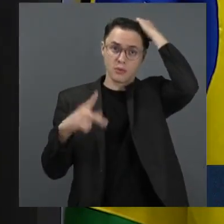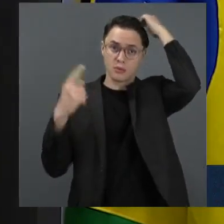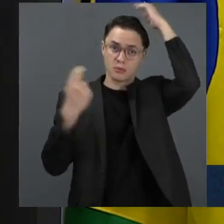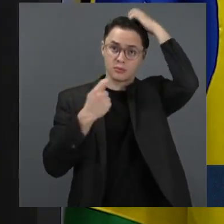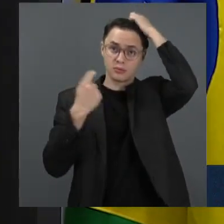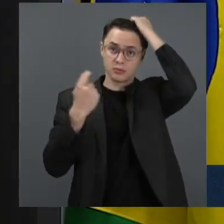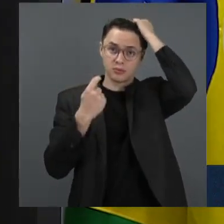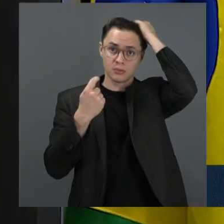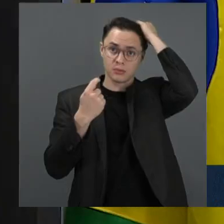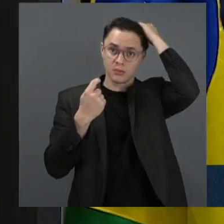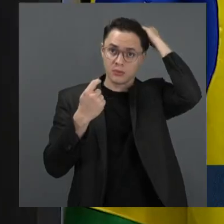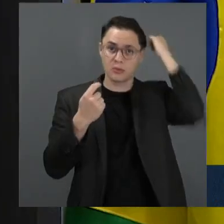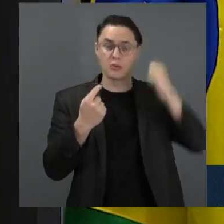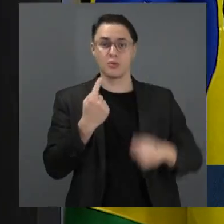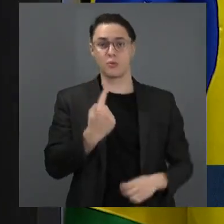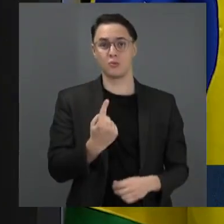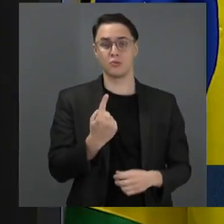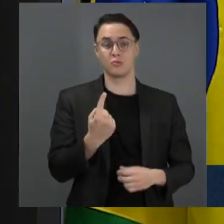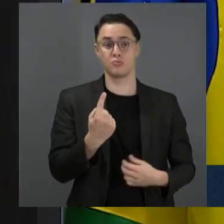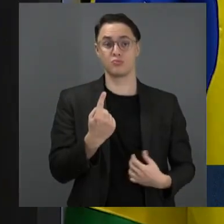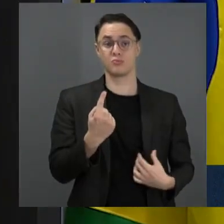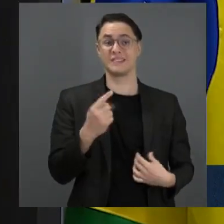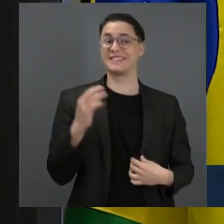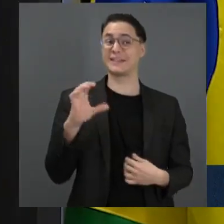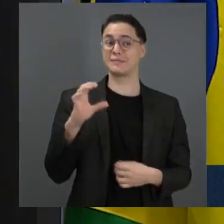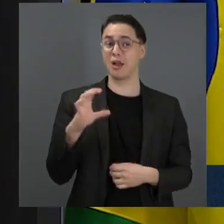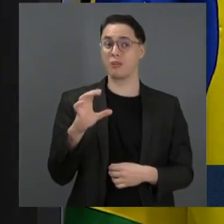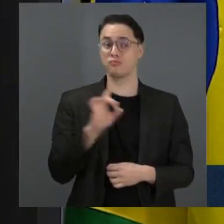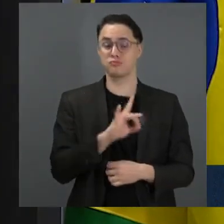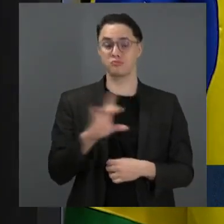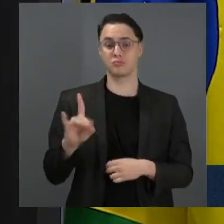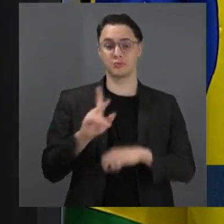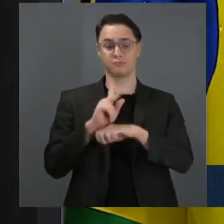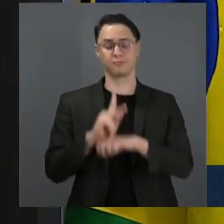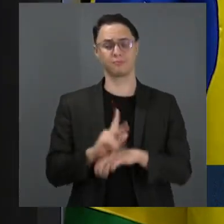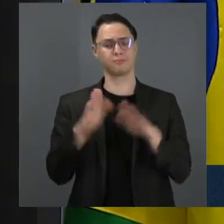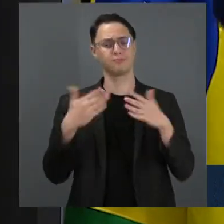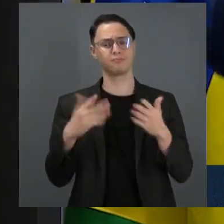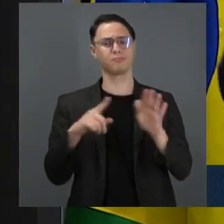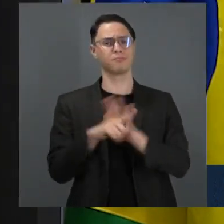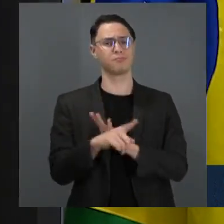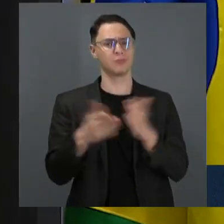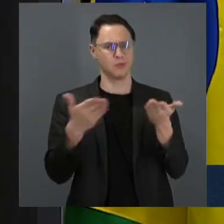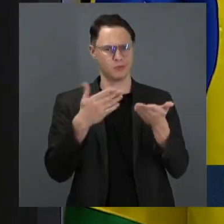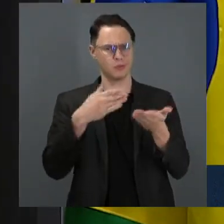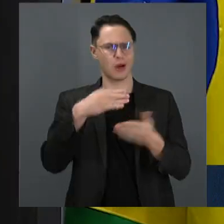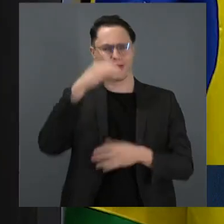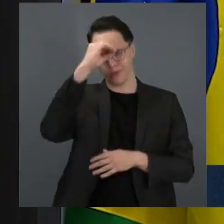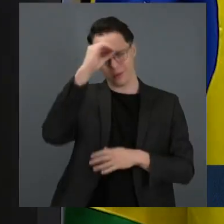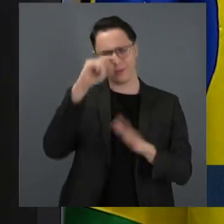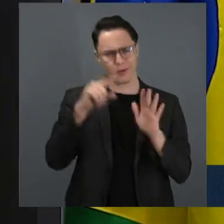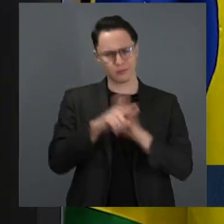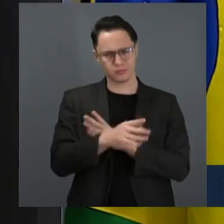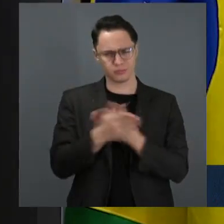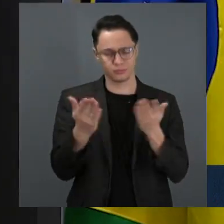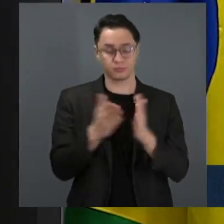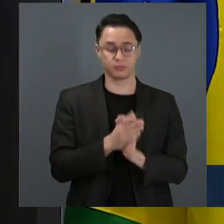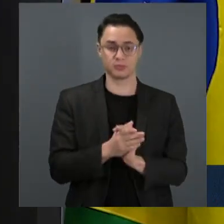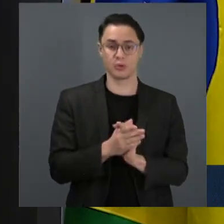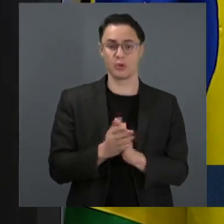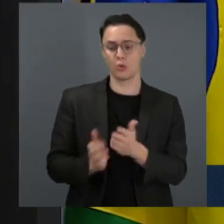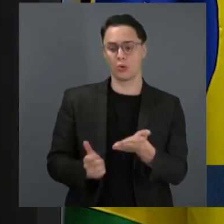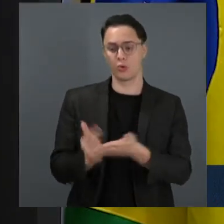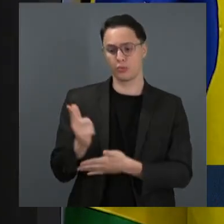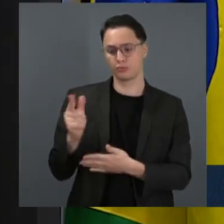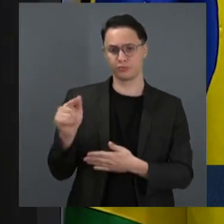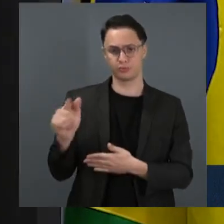Brasil foi de 1 centavo por quilo. Uma pergunta inocente que eu faço. Ao invés